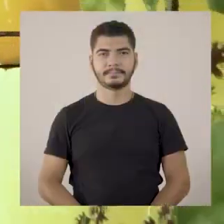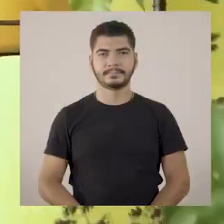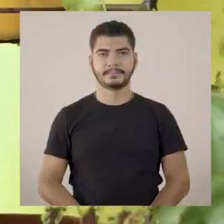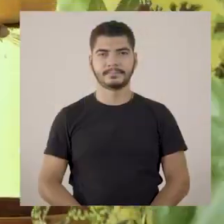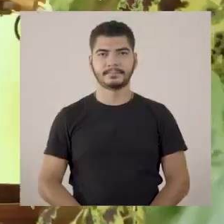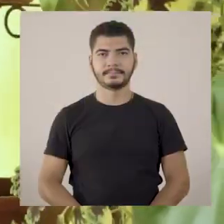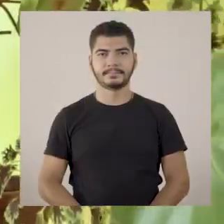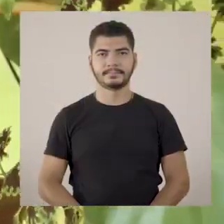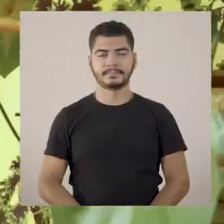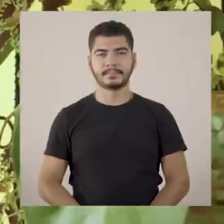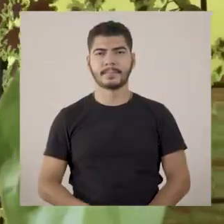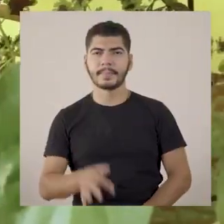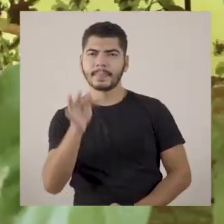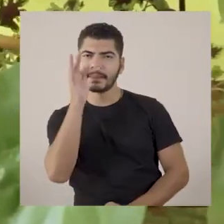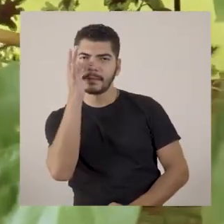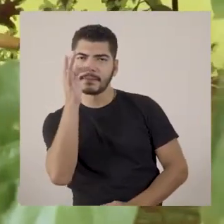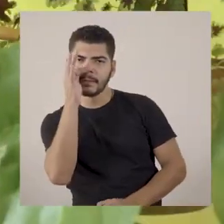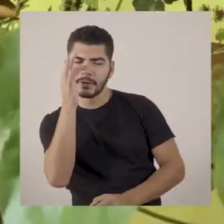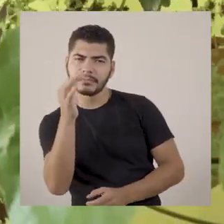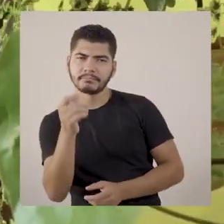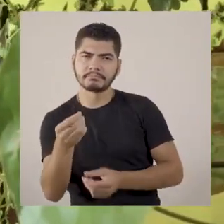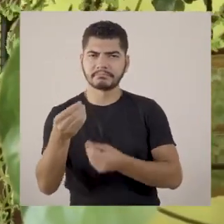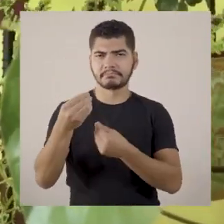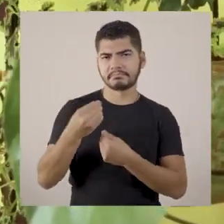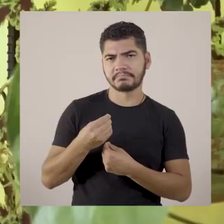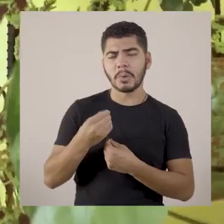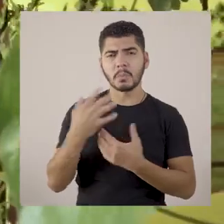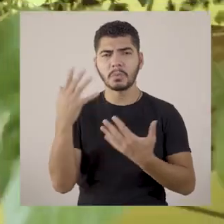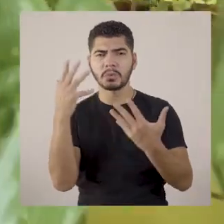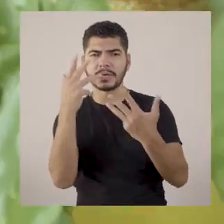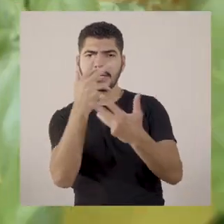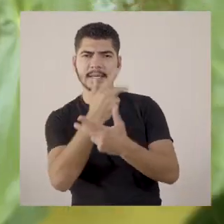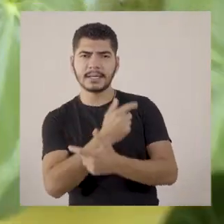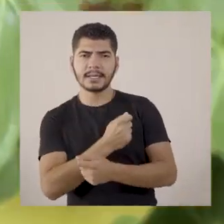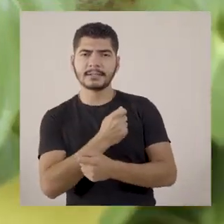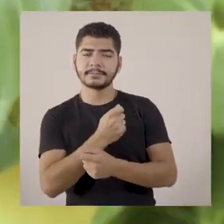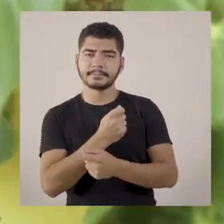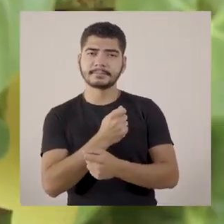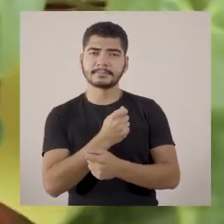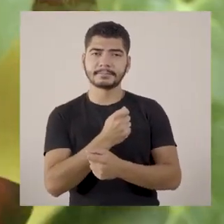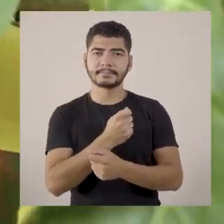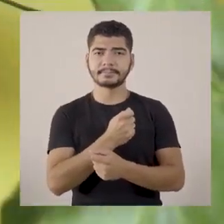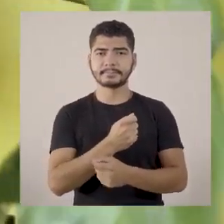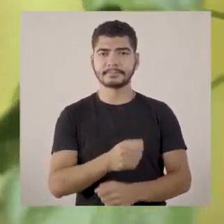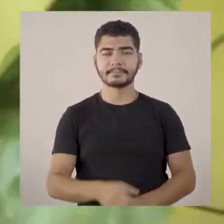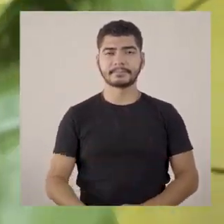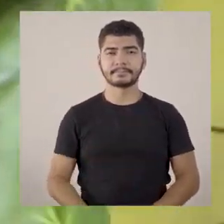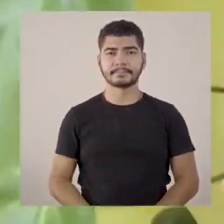Dá flor pra mim, fica bonita,